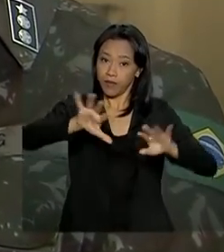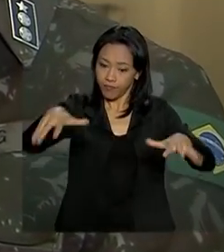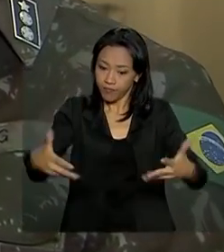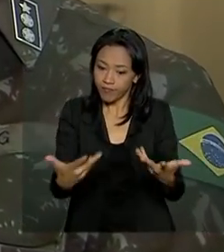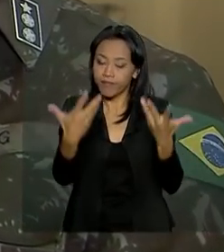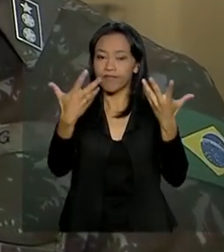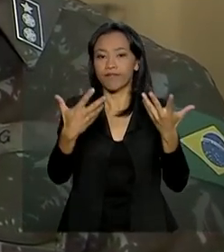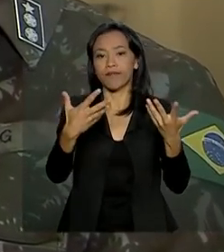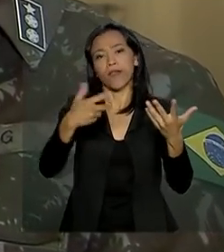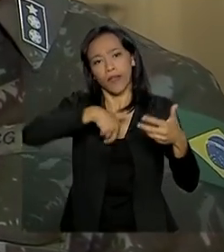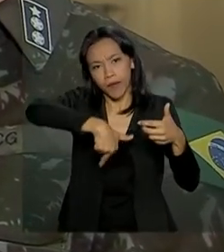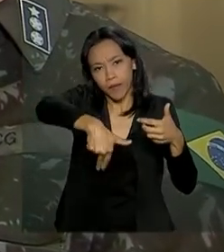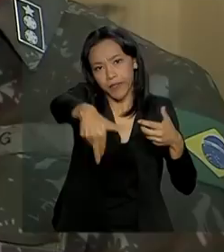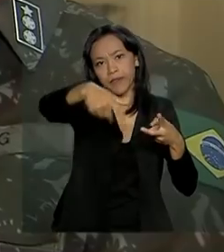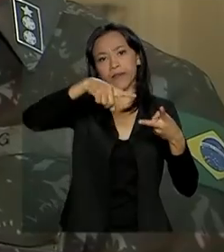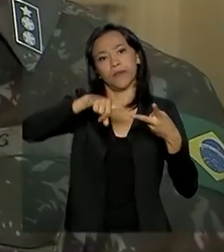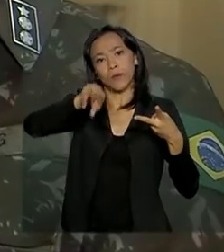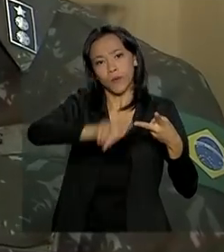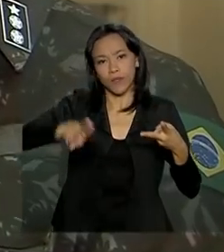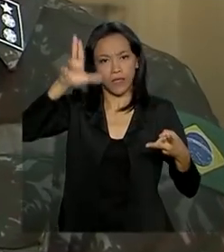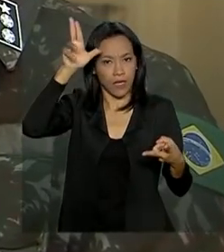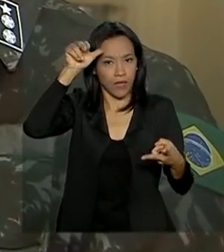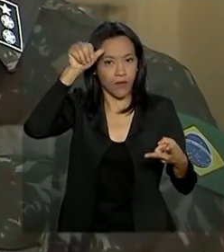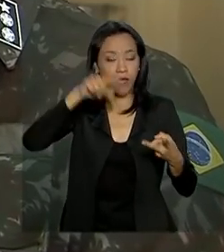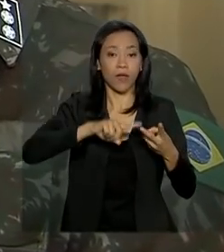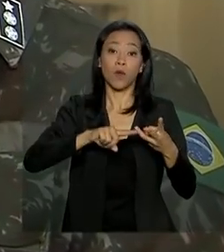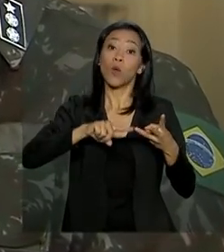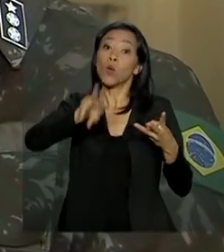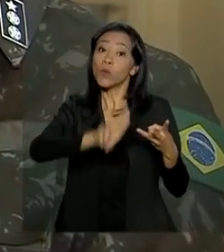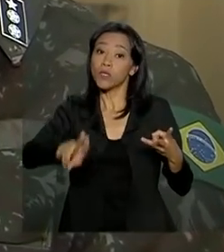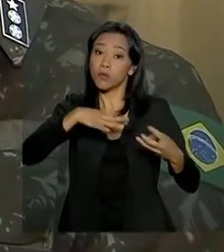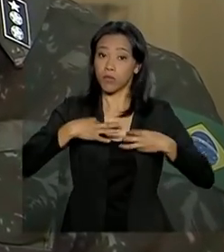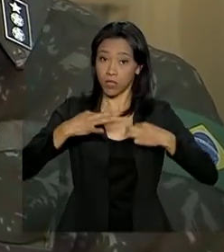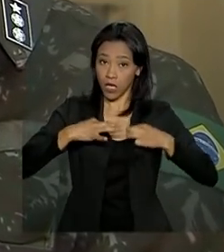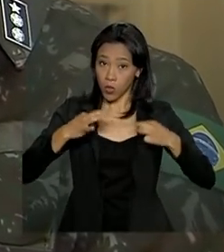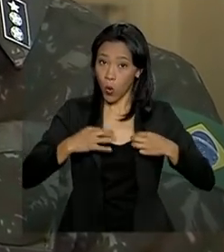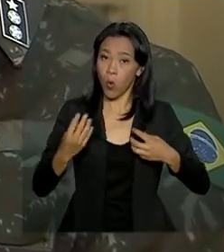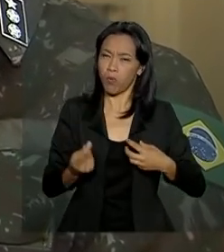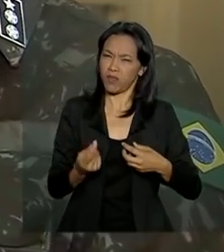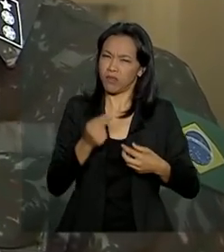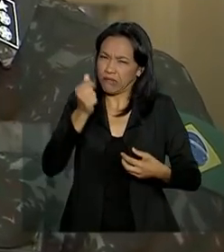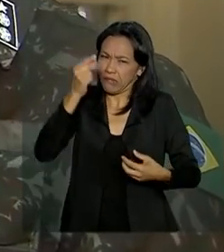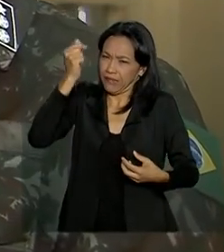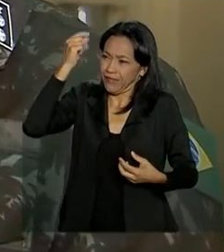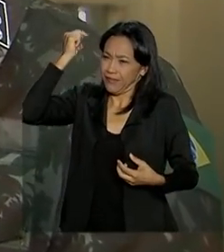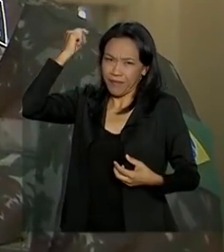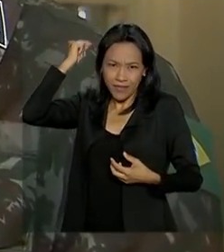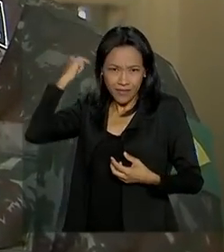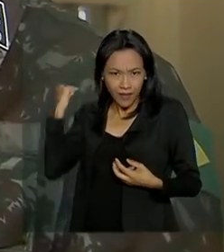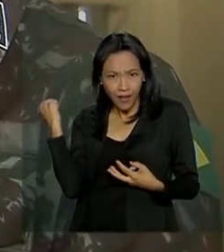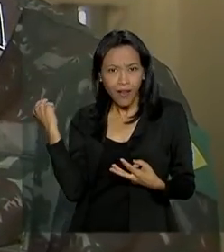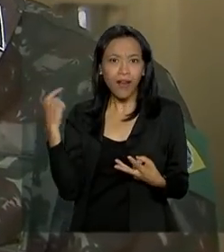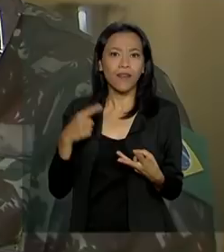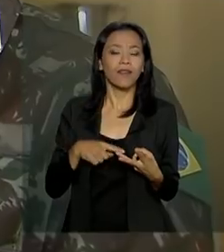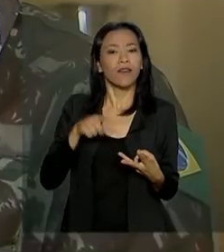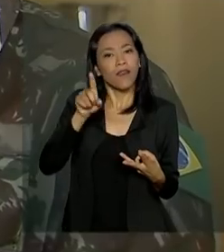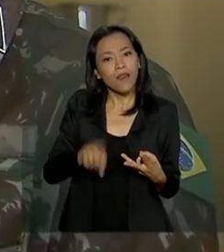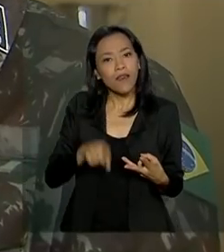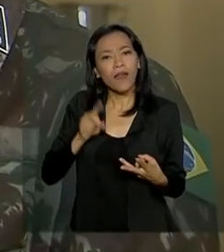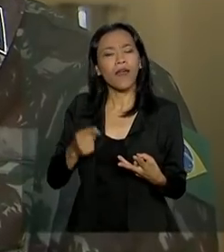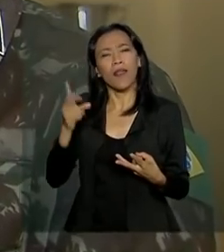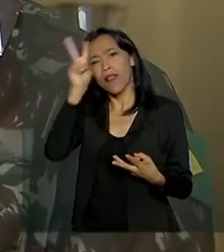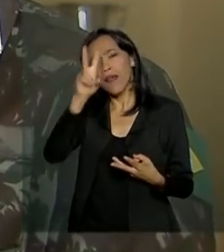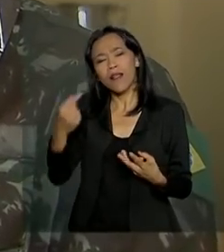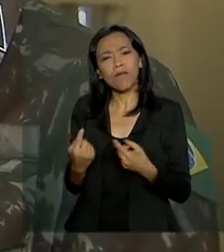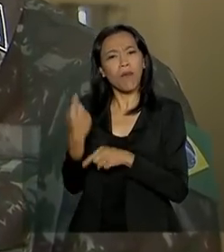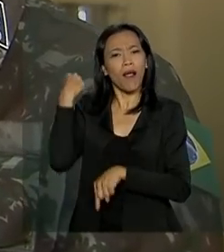cavalo. Utilizamos o uniforme histórico de época, né, buscado de relíquias da Guerra do